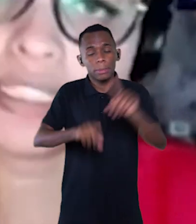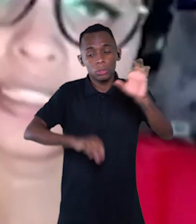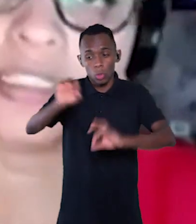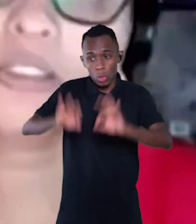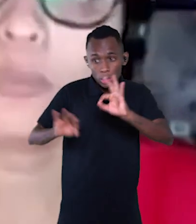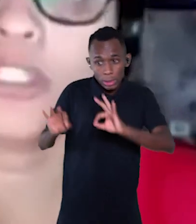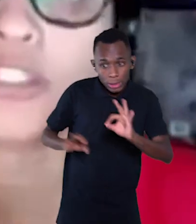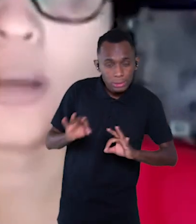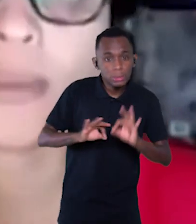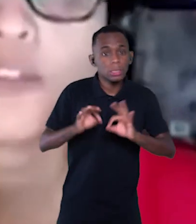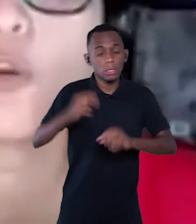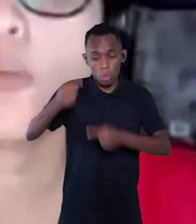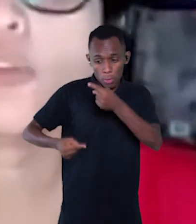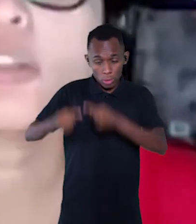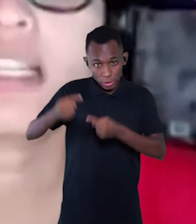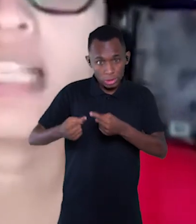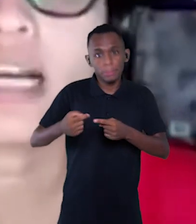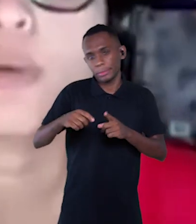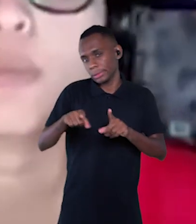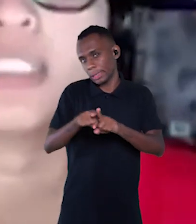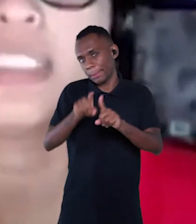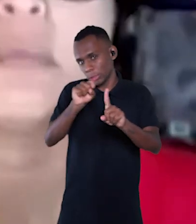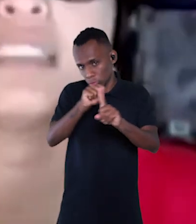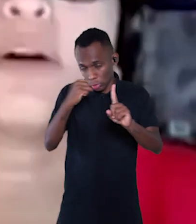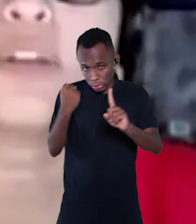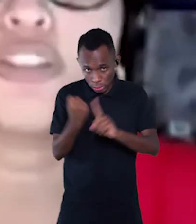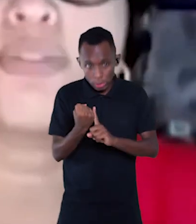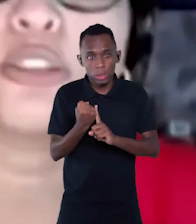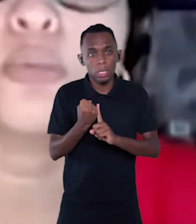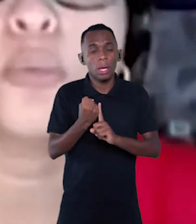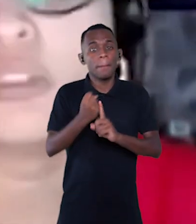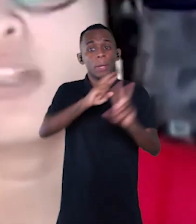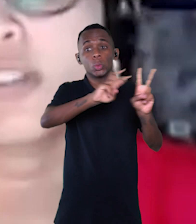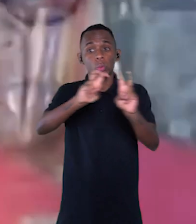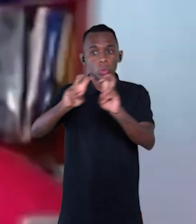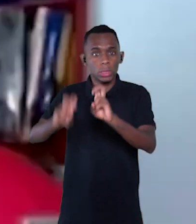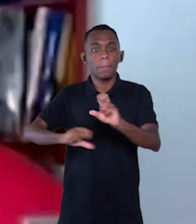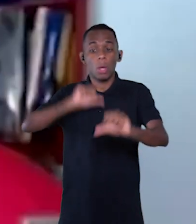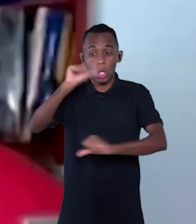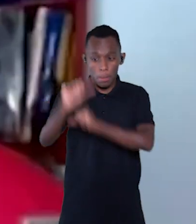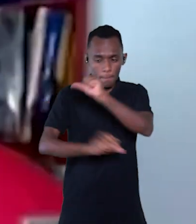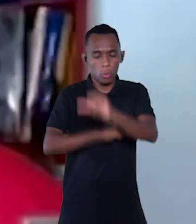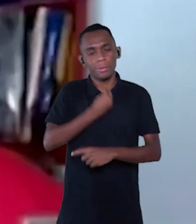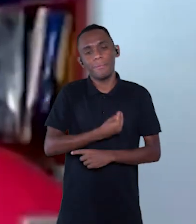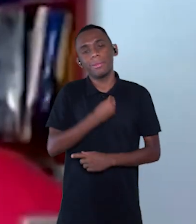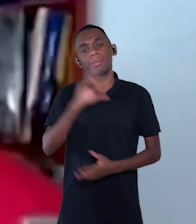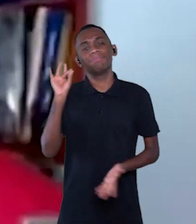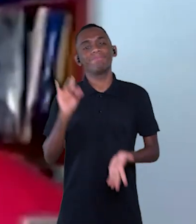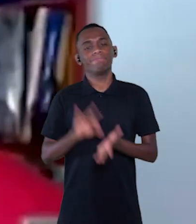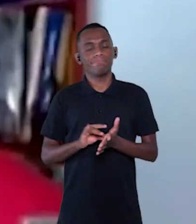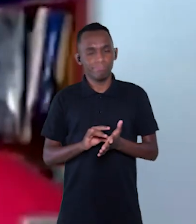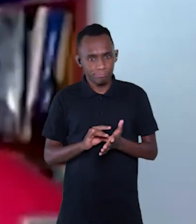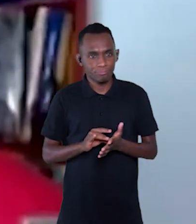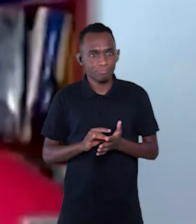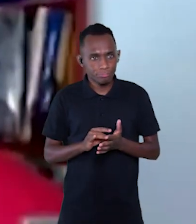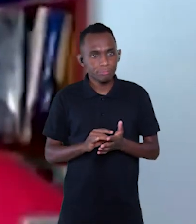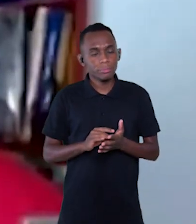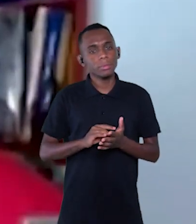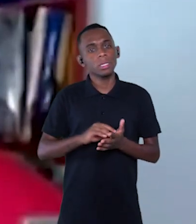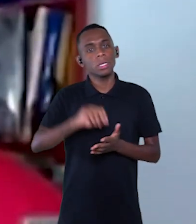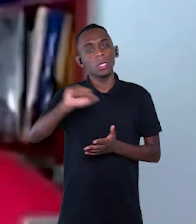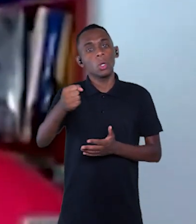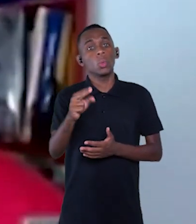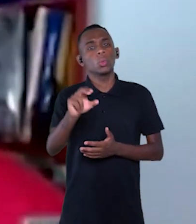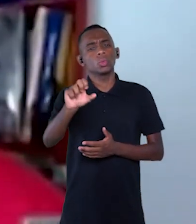se organizando politicamente como sociedade para poder demandar o que de fato muda a nossa vida, que é um